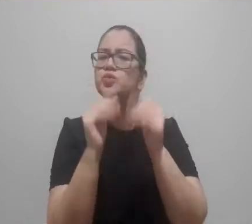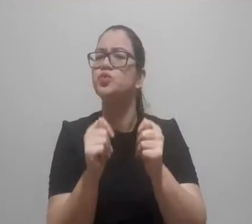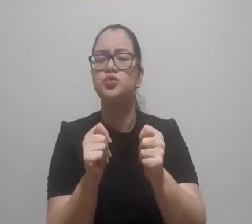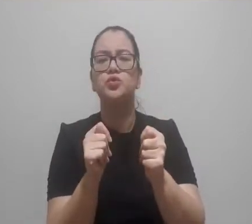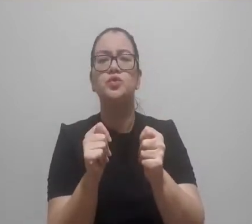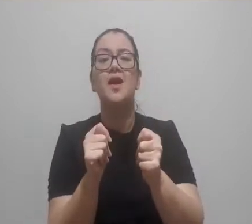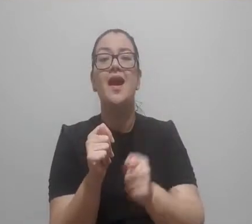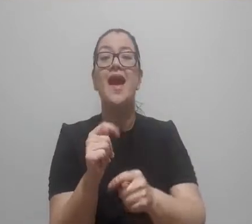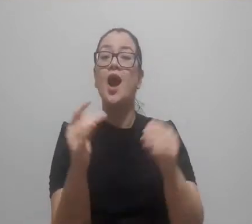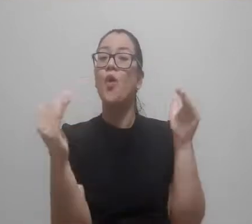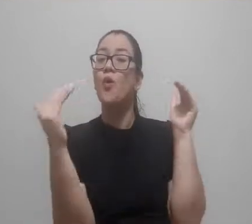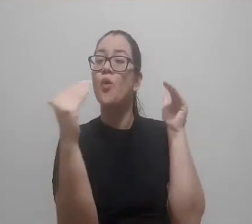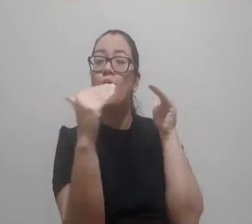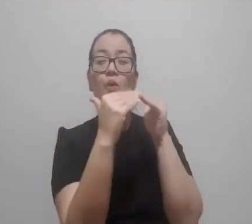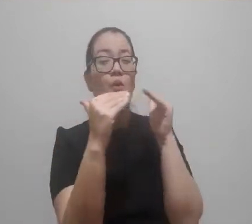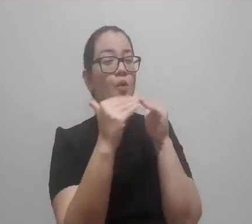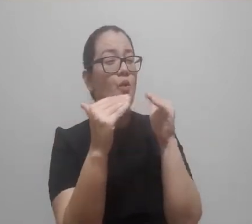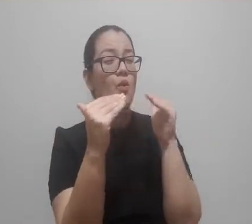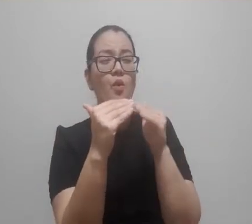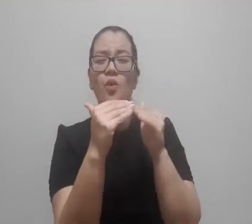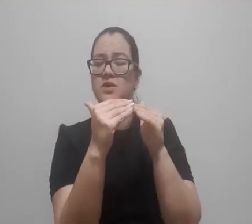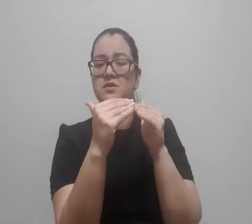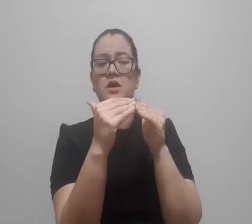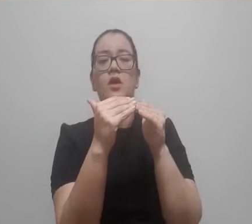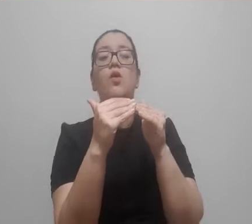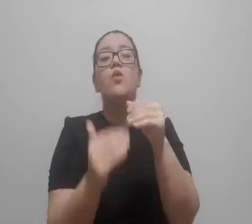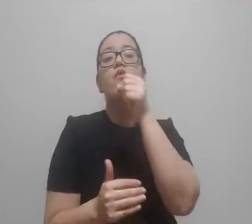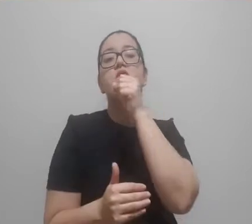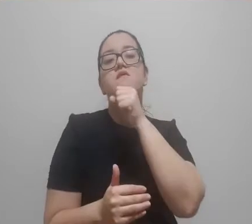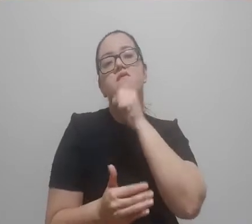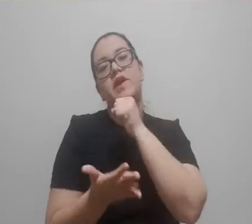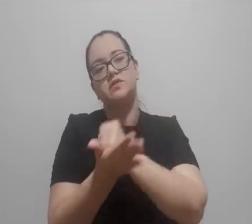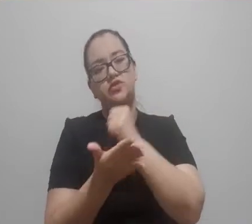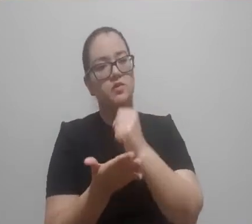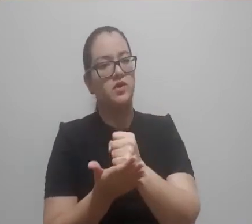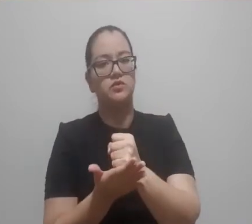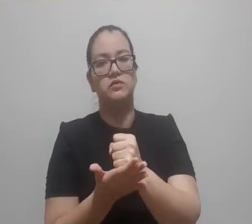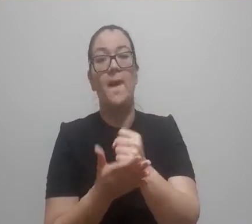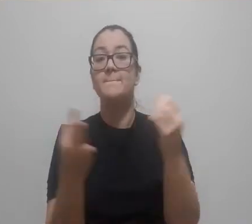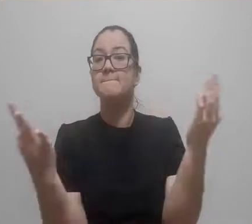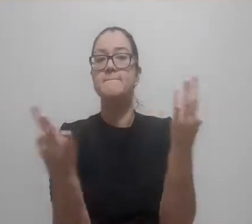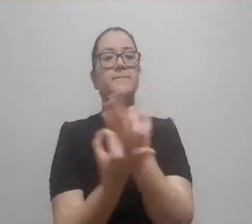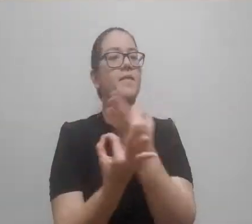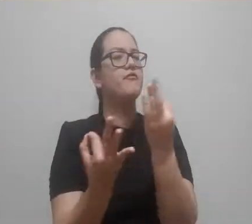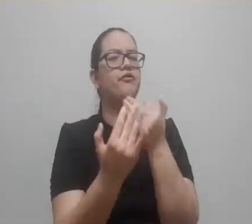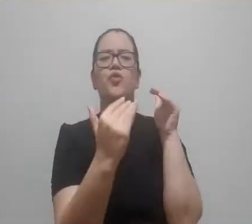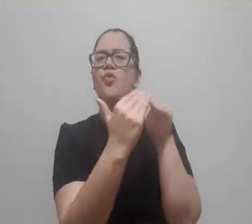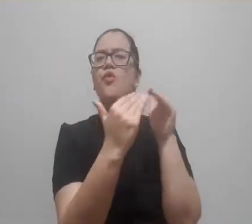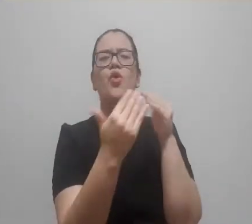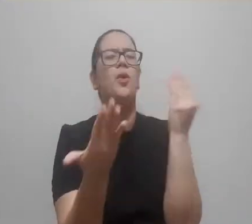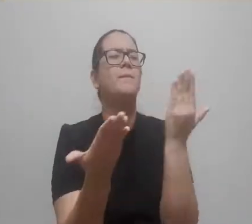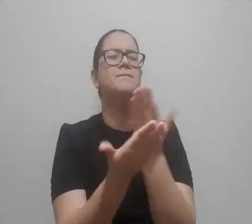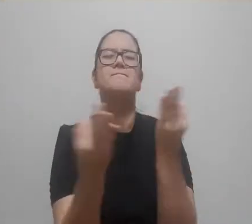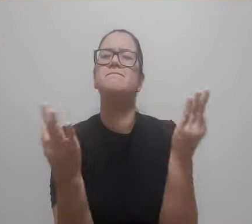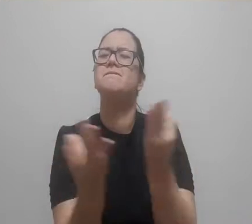está em absoluta harmonia com o Antigo Testamento. Tá? É isso que ele está dizendo inicialmente